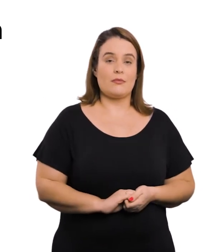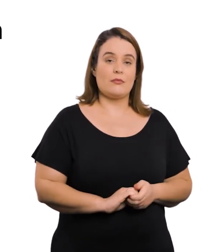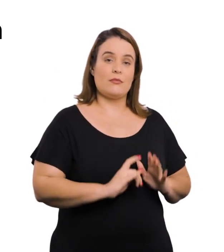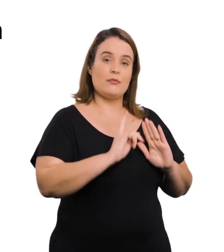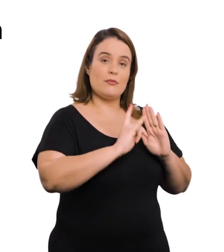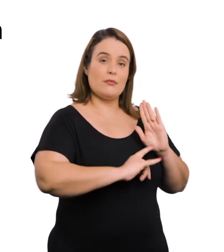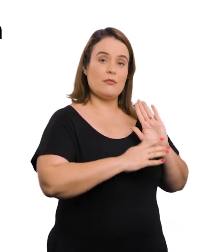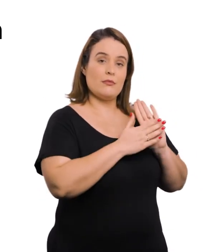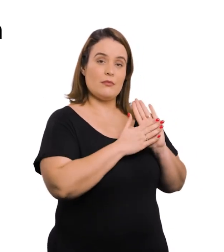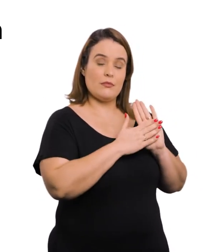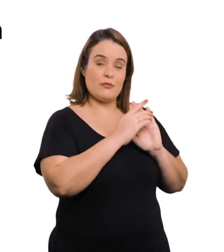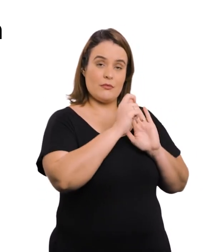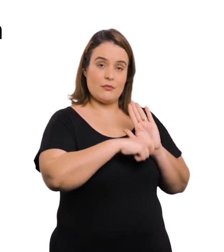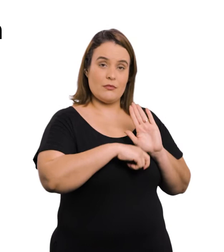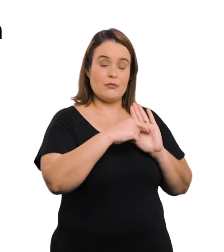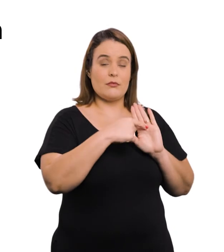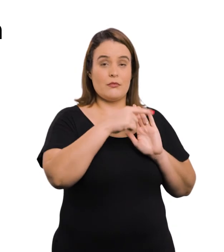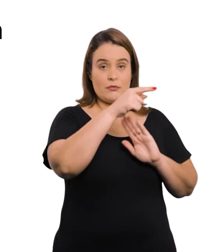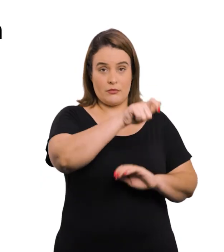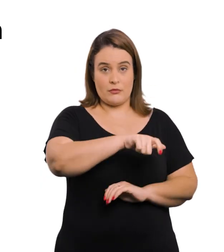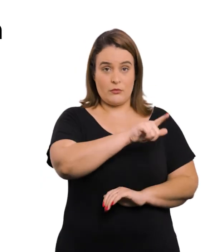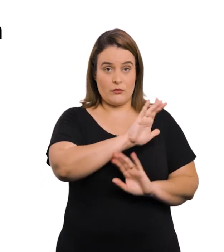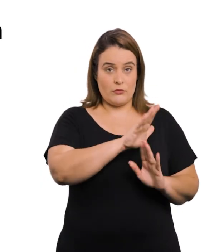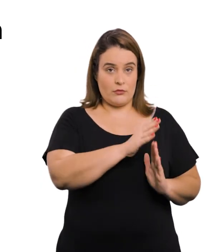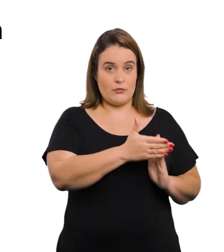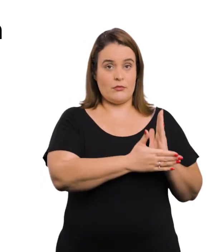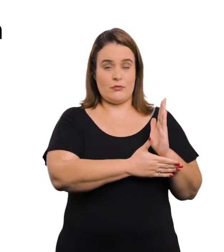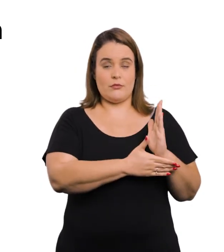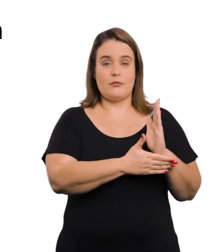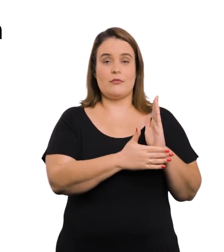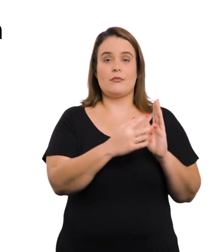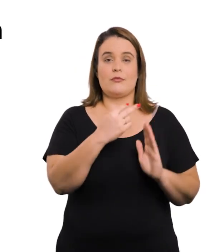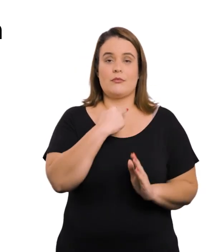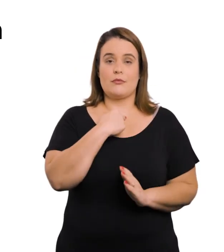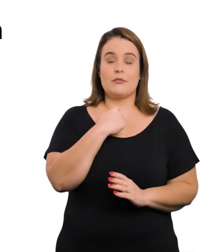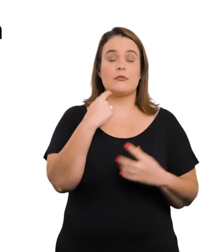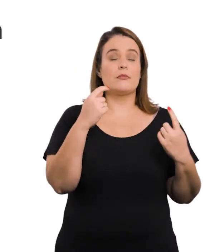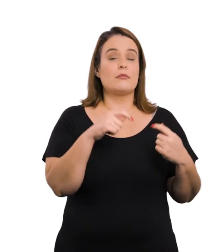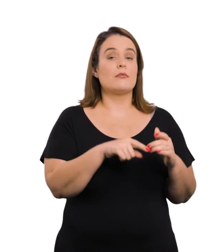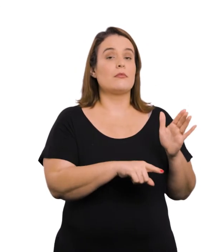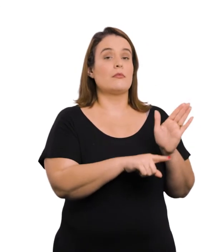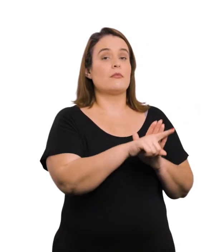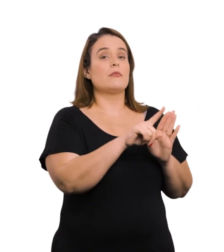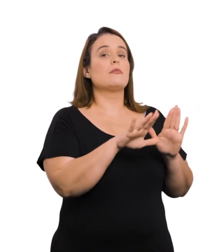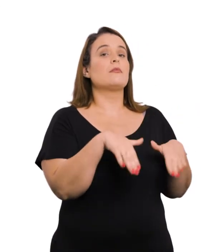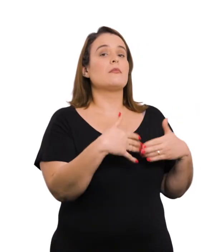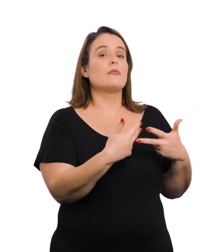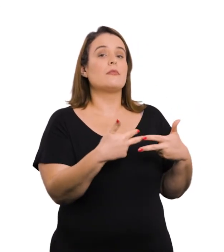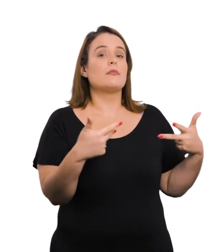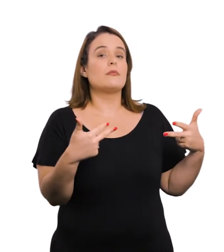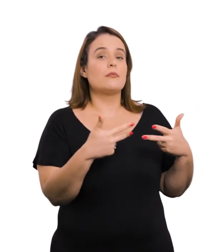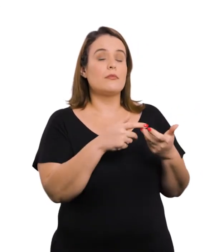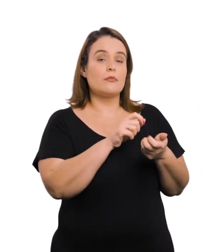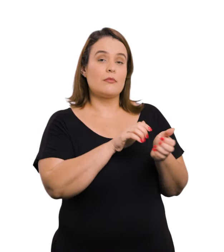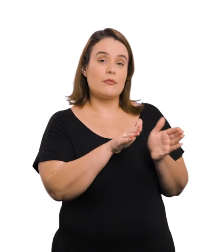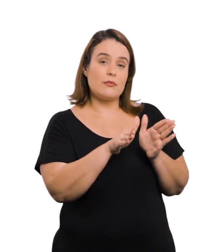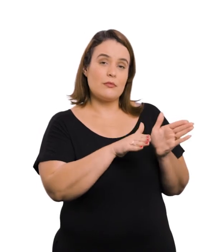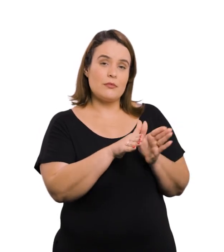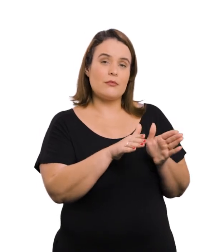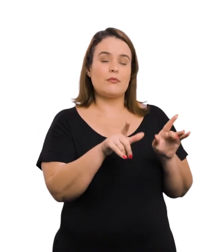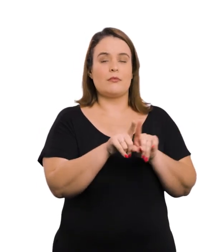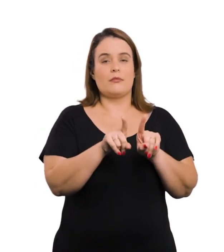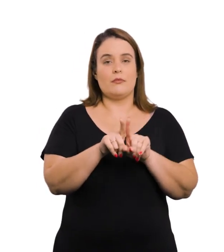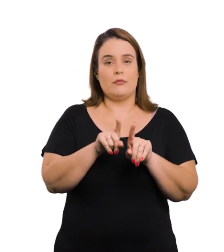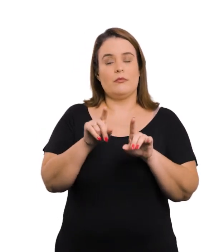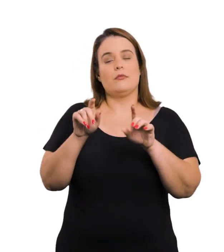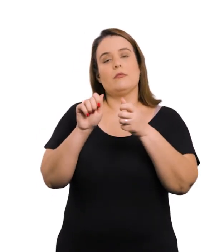carta proposta de contratação, já com o candidato aprovado para a vaga, consulte-o em relação aos recursos de